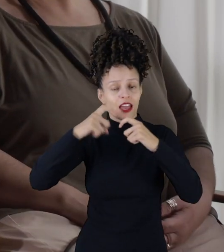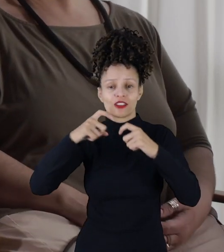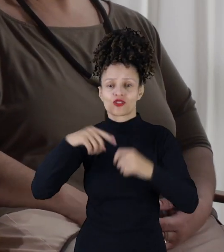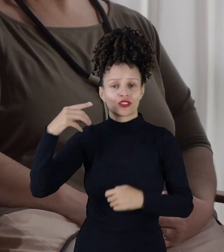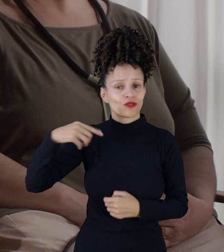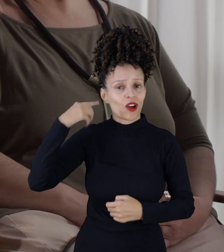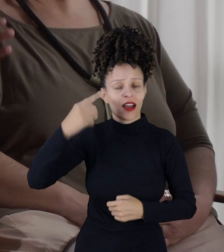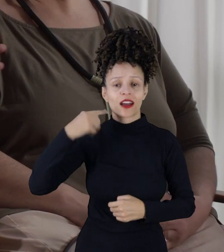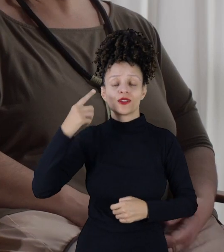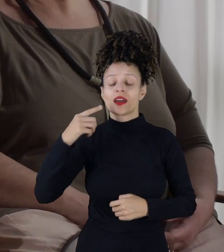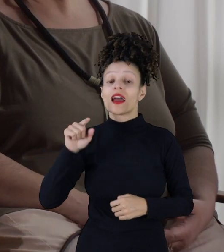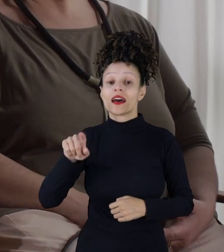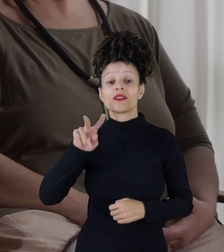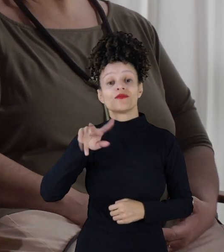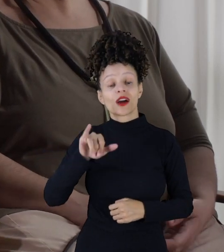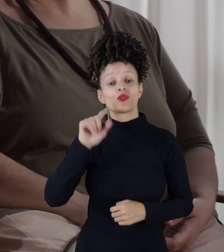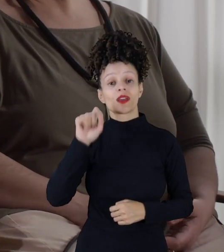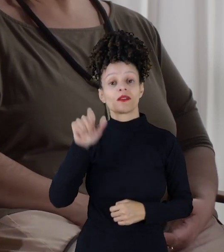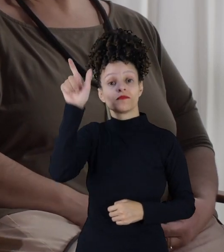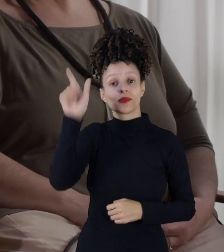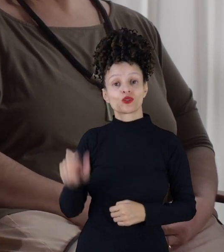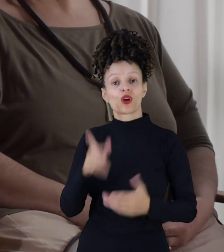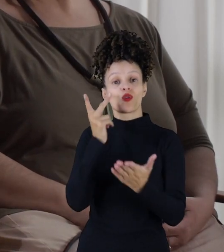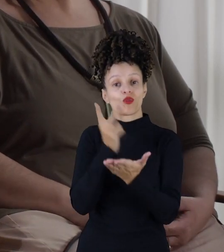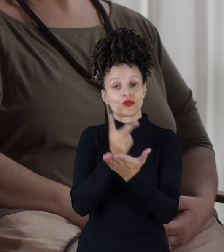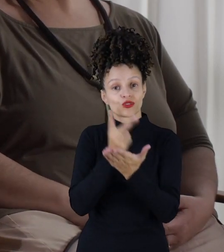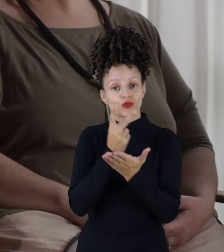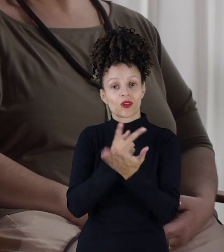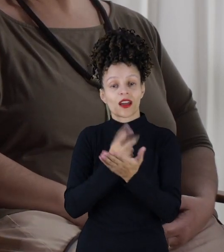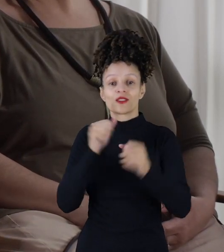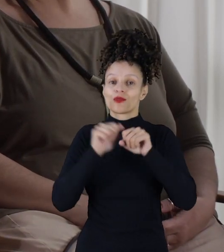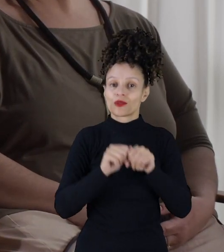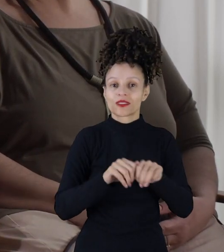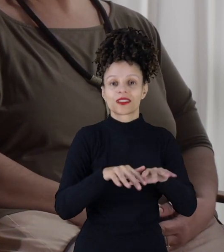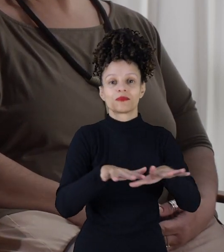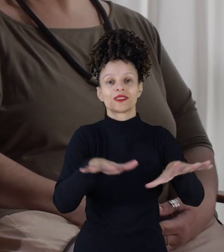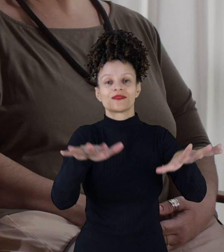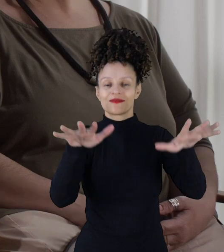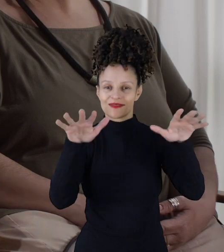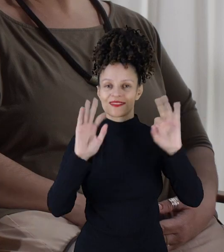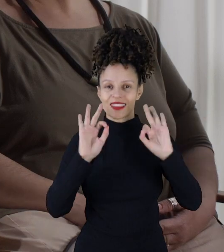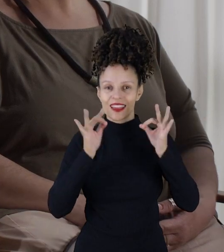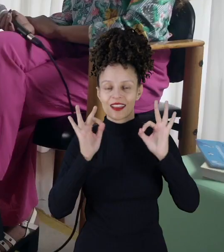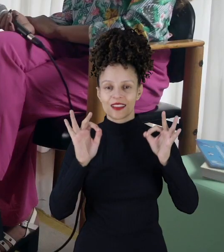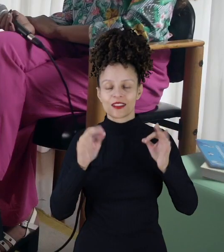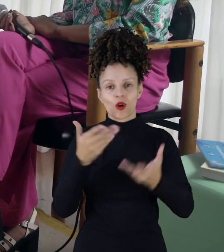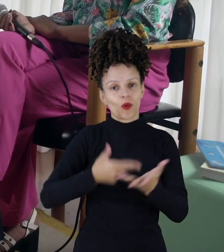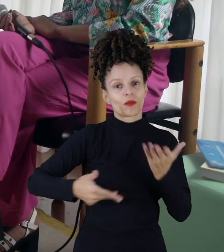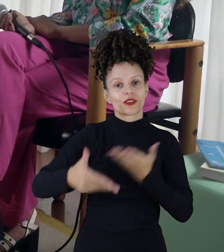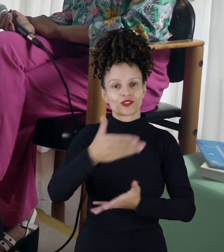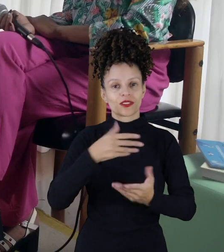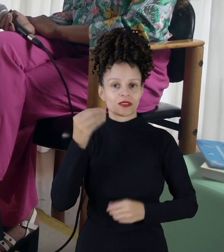virar um médico, ela vai virar um advogado, mas ela vai ser alguém que vai continuar contaminando,